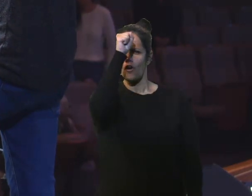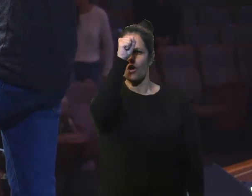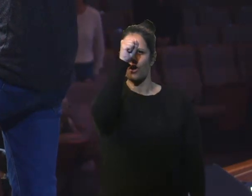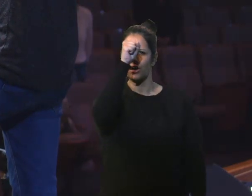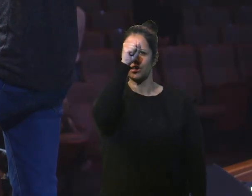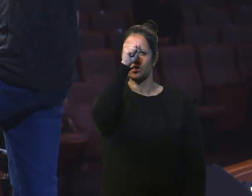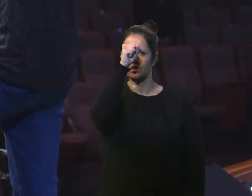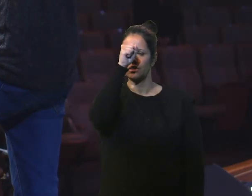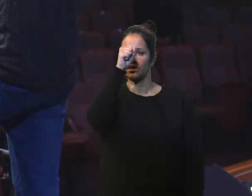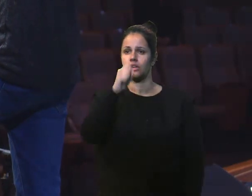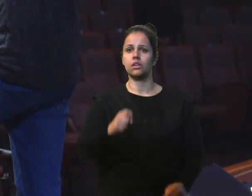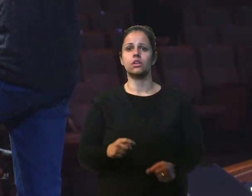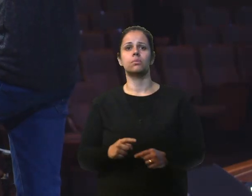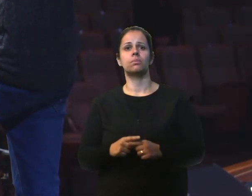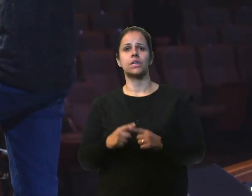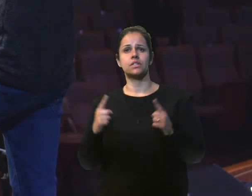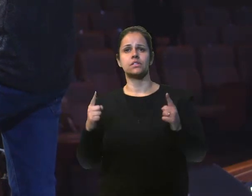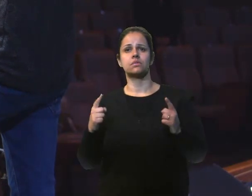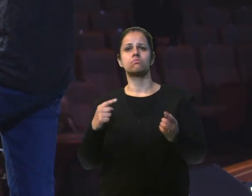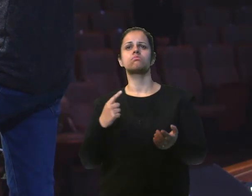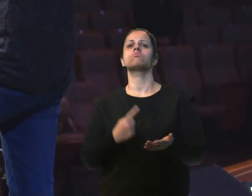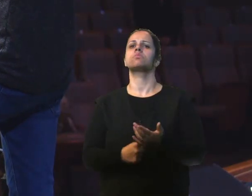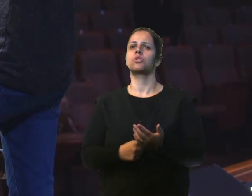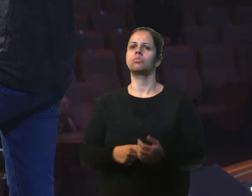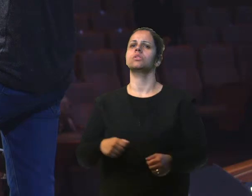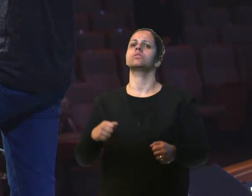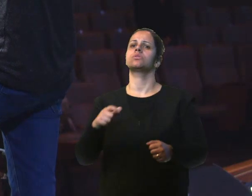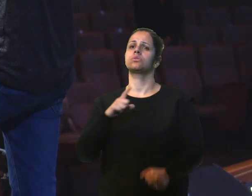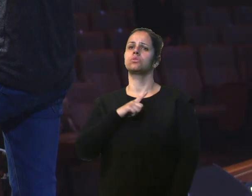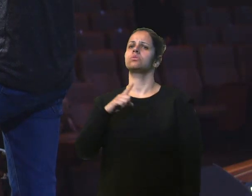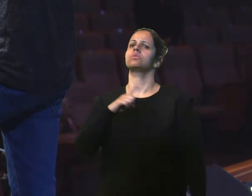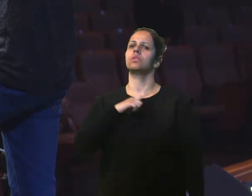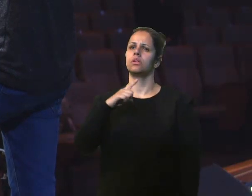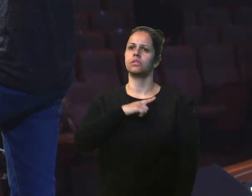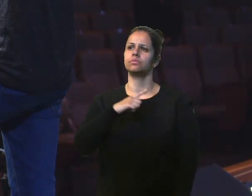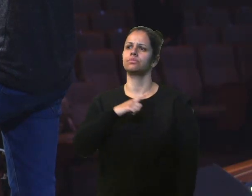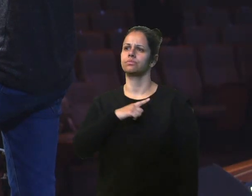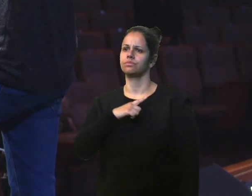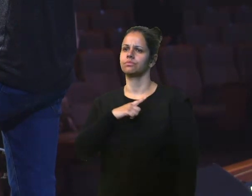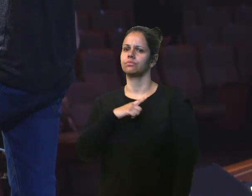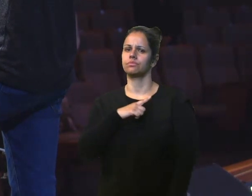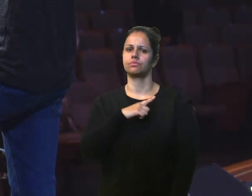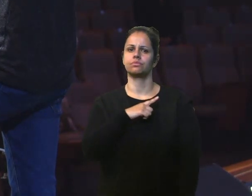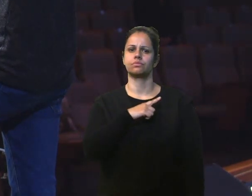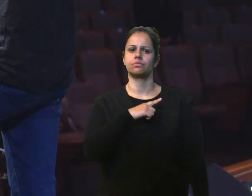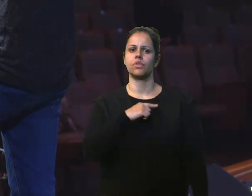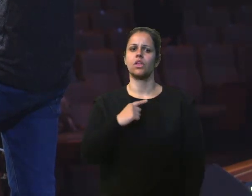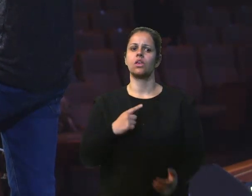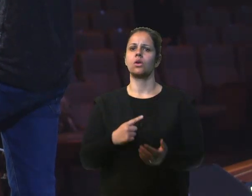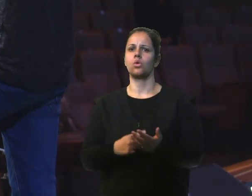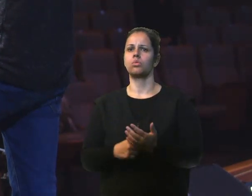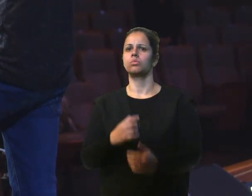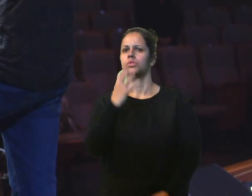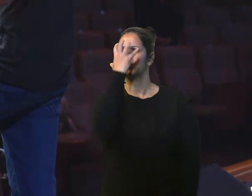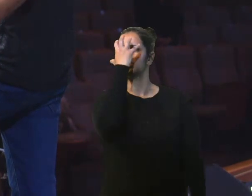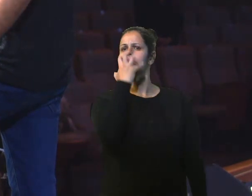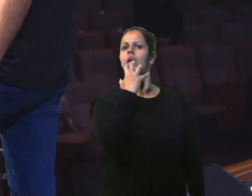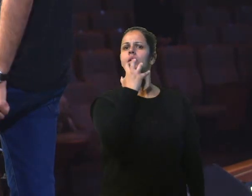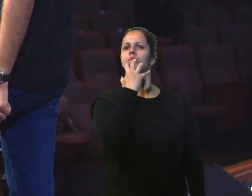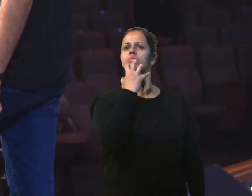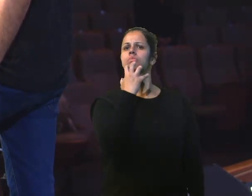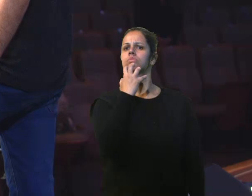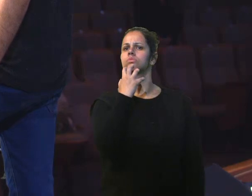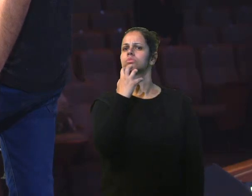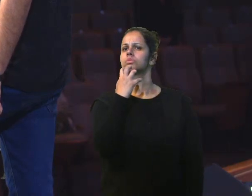é comprometido. E compromisso tem a ver com a seriedade que você leva as coisas.